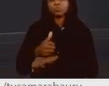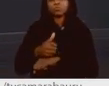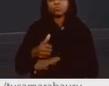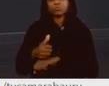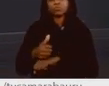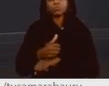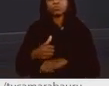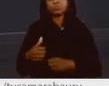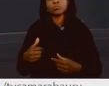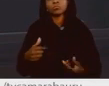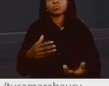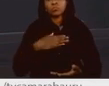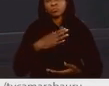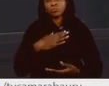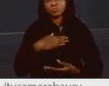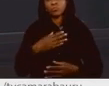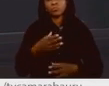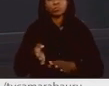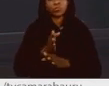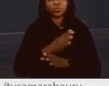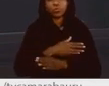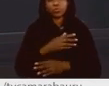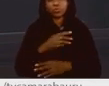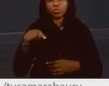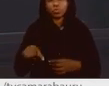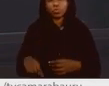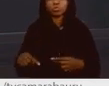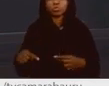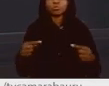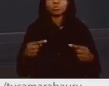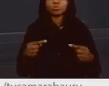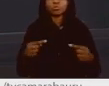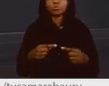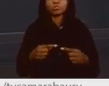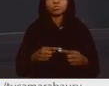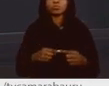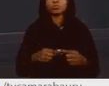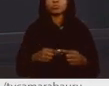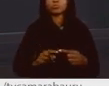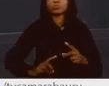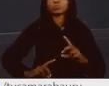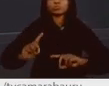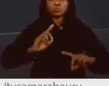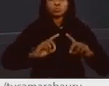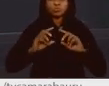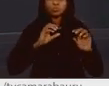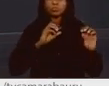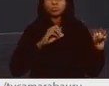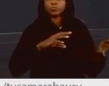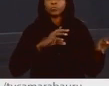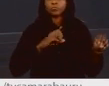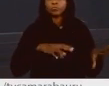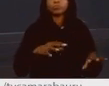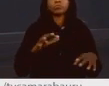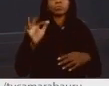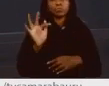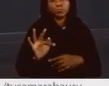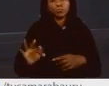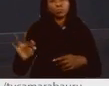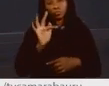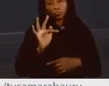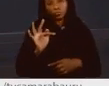daqui, como dirigente de instituição de ensino superior, dirigente da área acadêmica, inclusive,